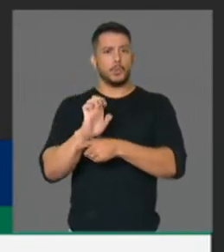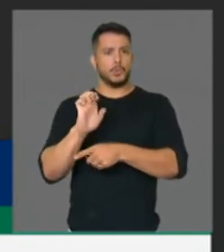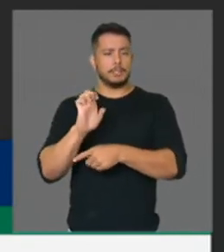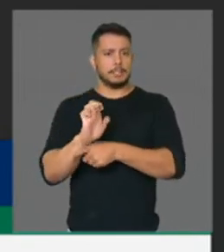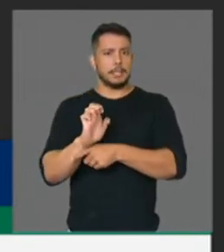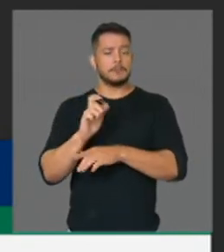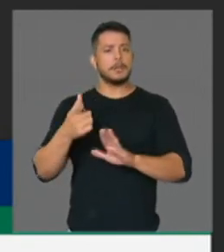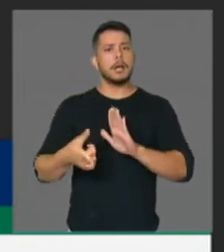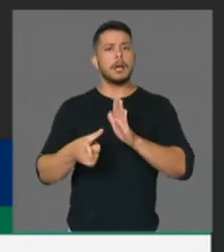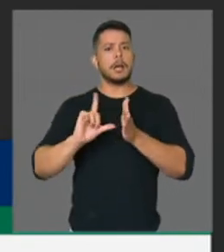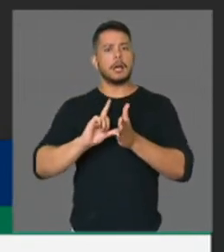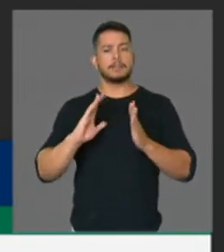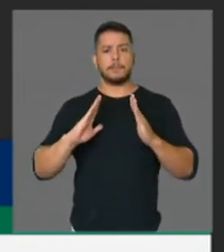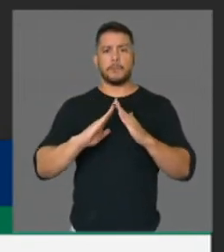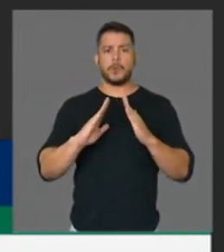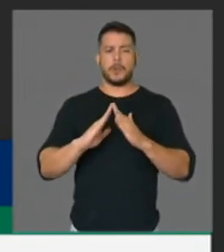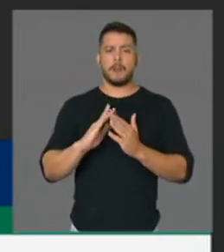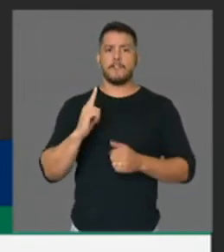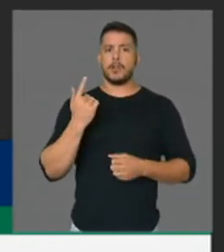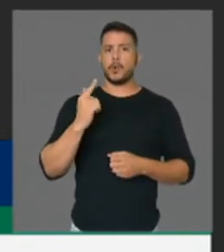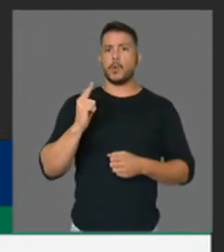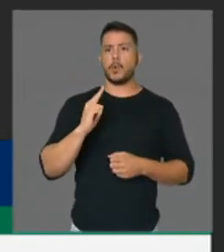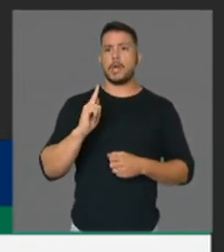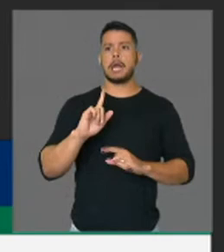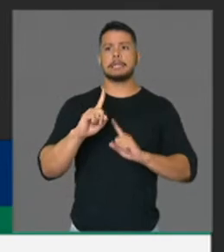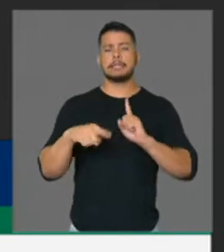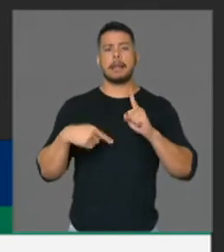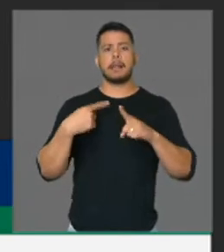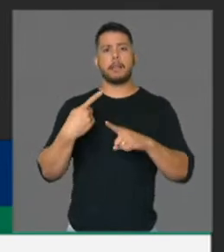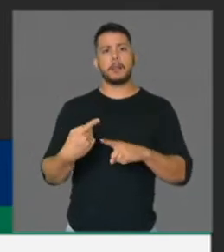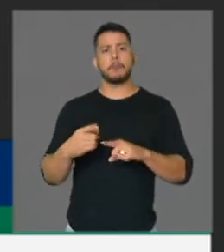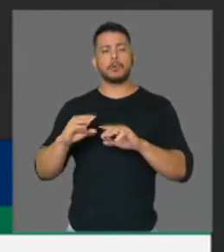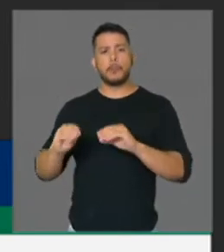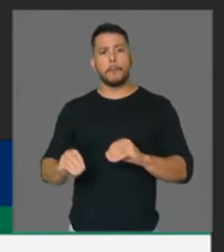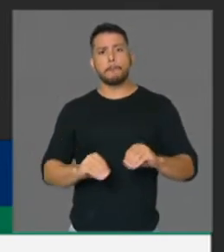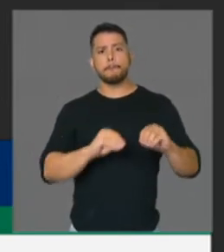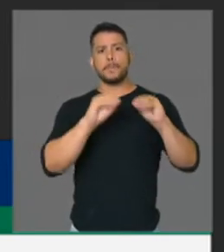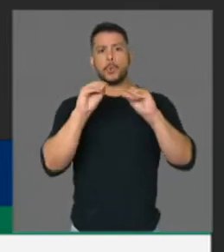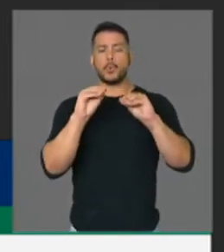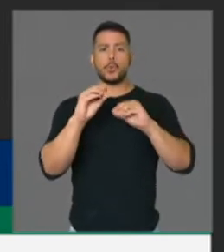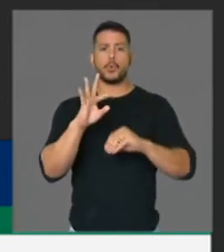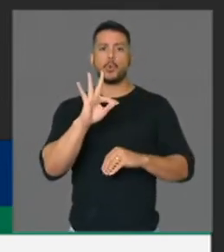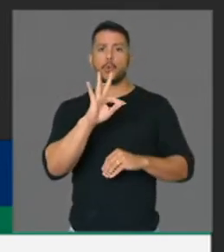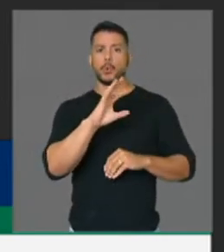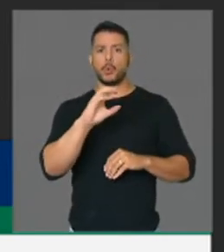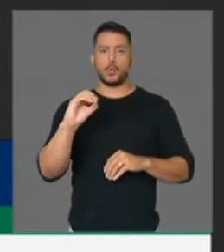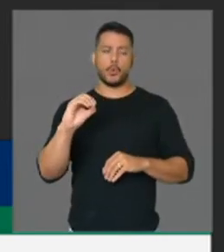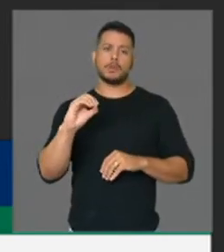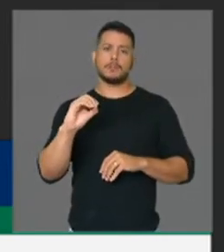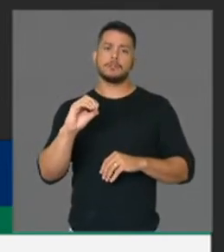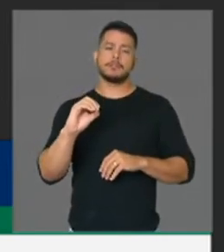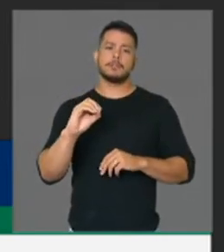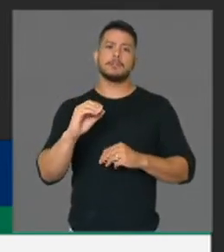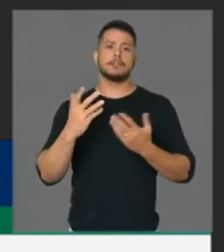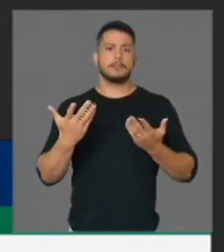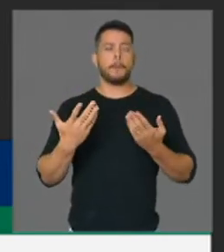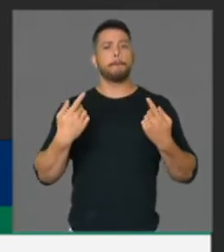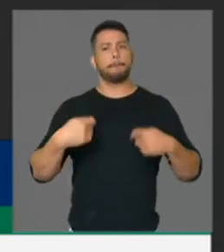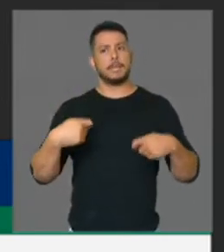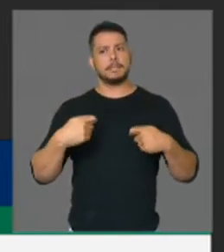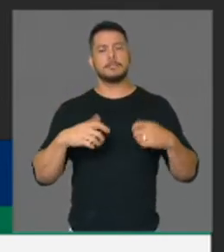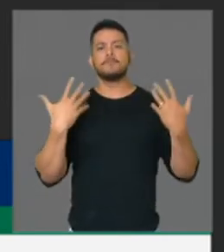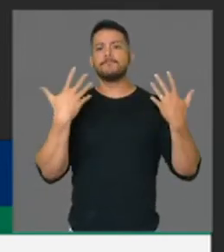residiam, outros que moravam aqui, e com certeza eles fazem festa agora por comemorar essa conquista da